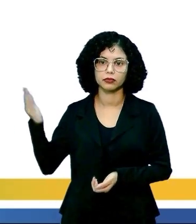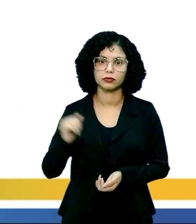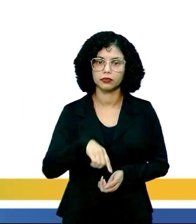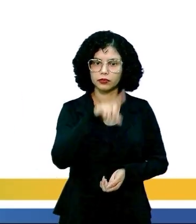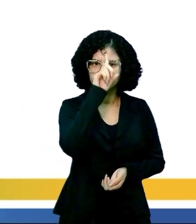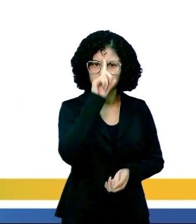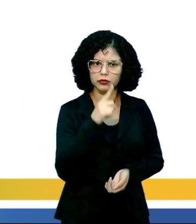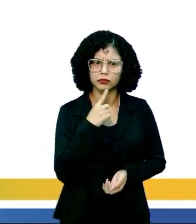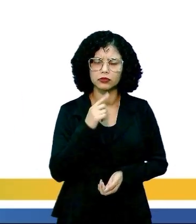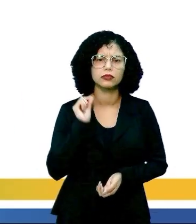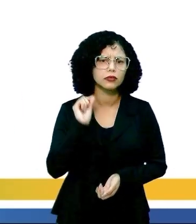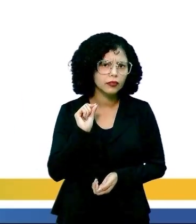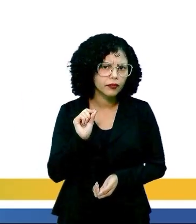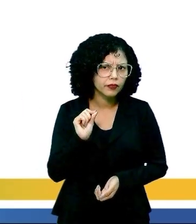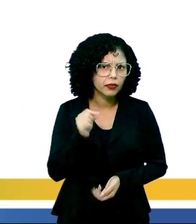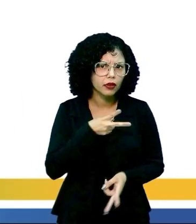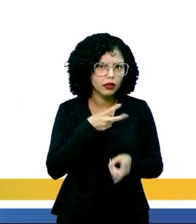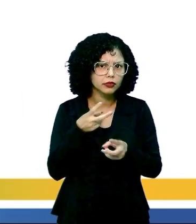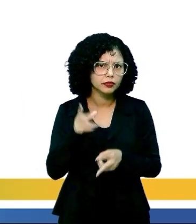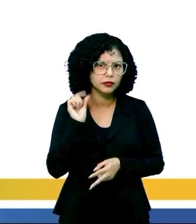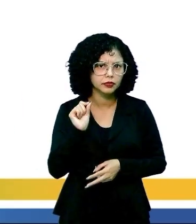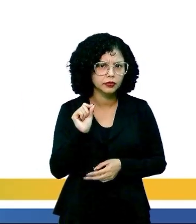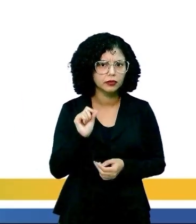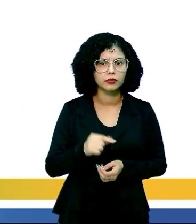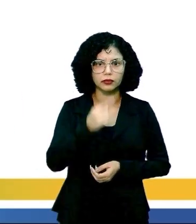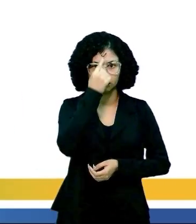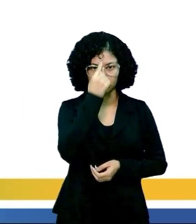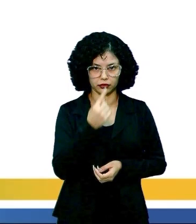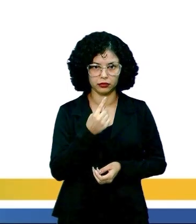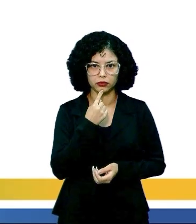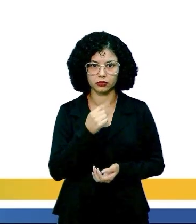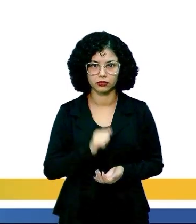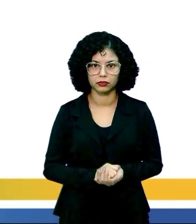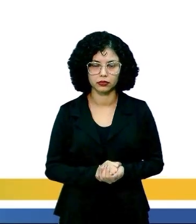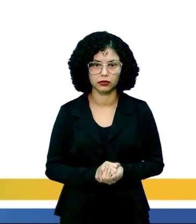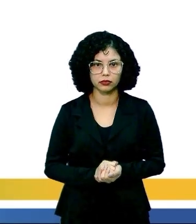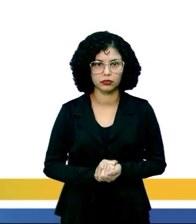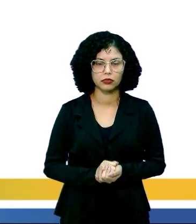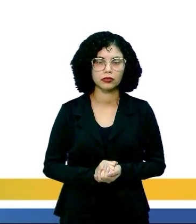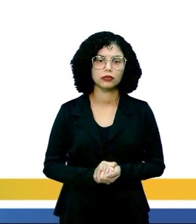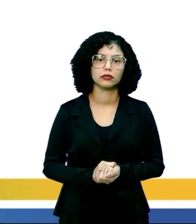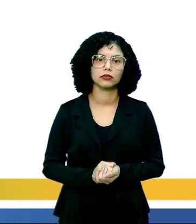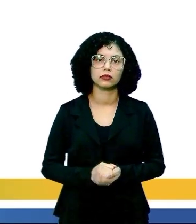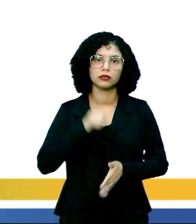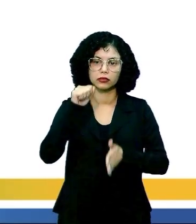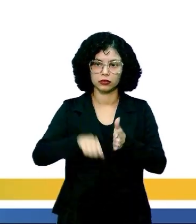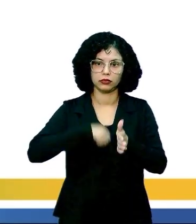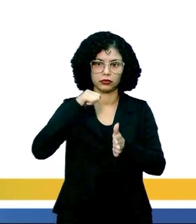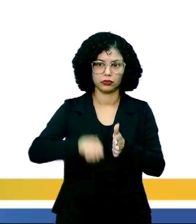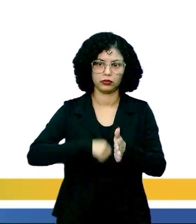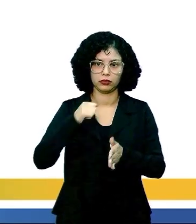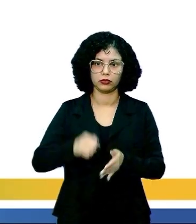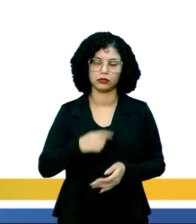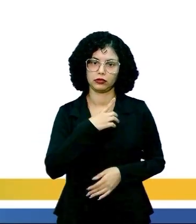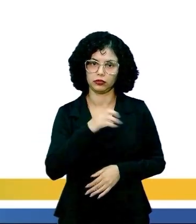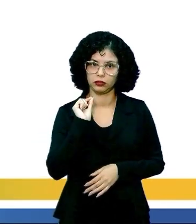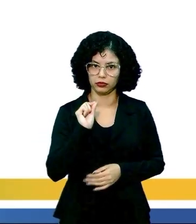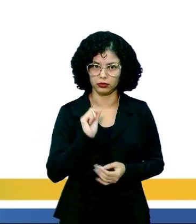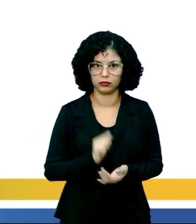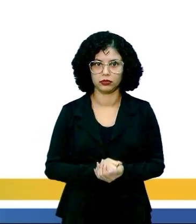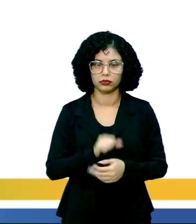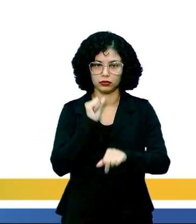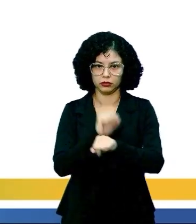nesta imagem, o que é que nós podemos observar? É uma imagem em uma estação de metrô. Nós temos aí o